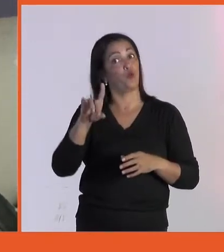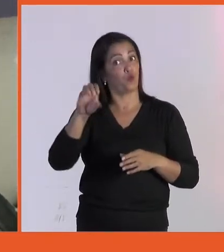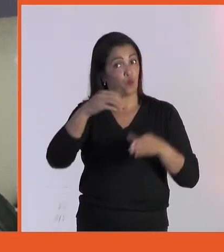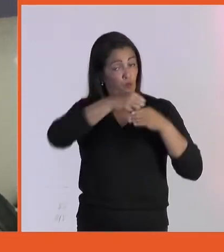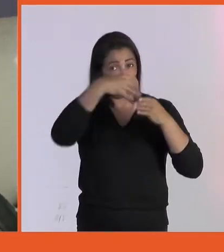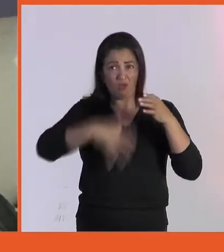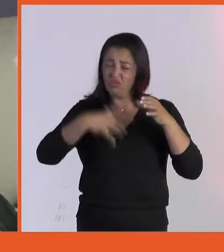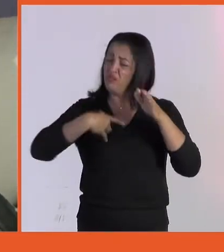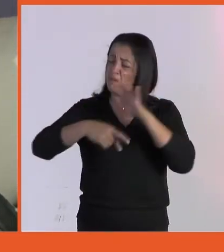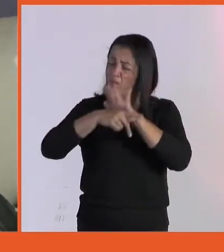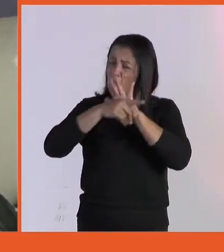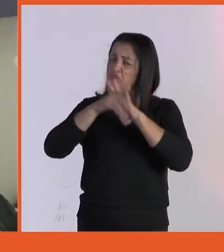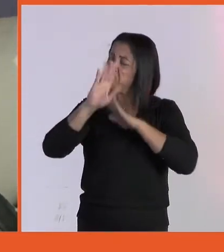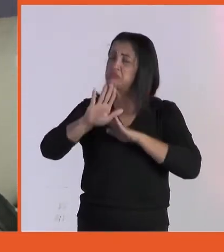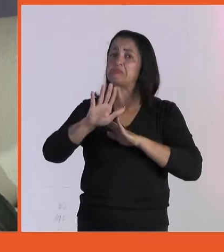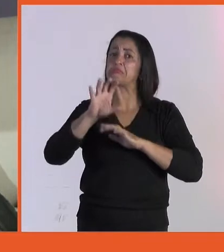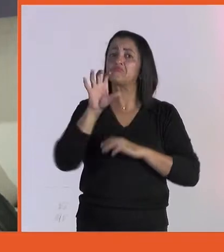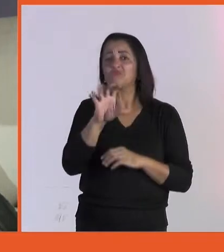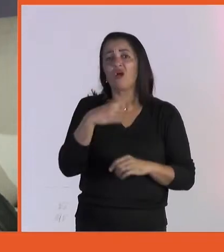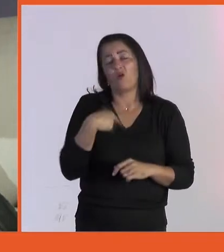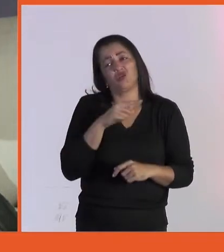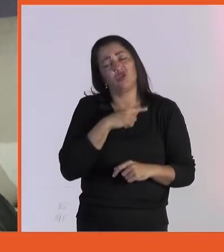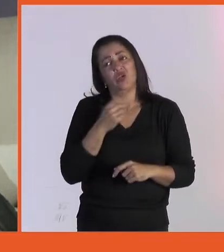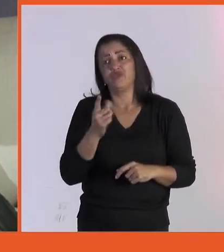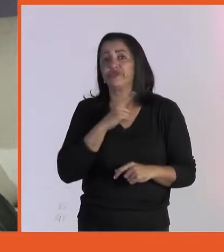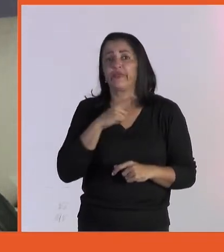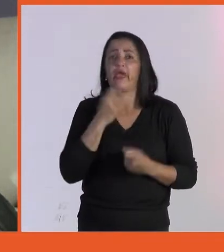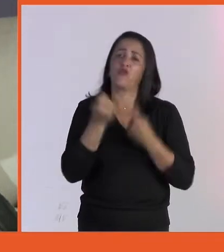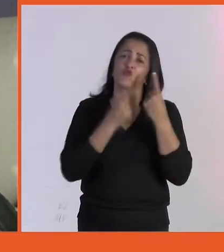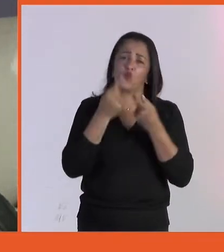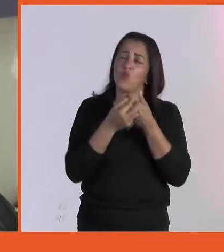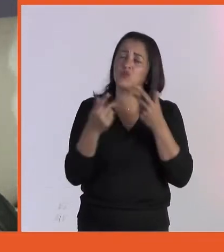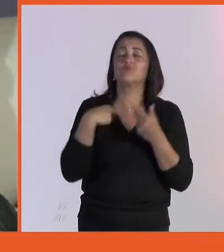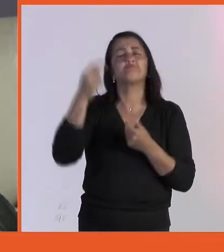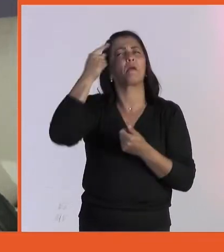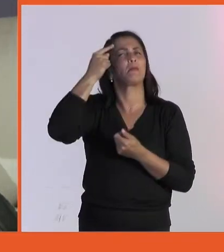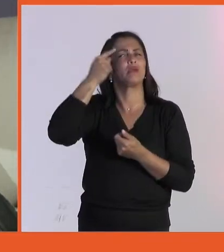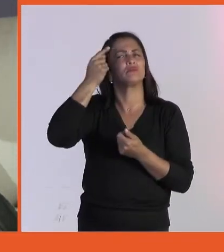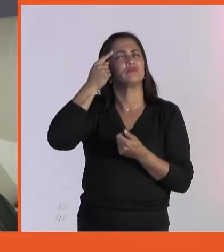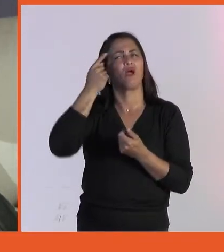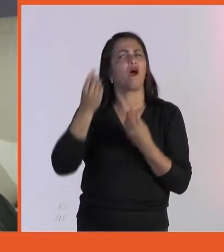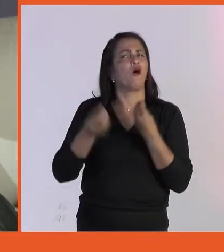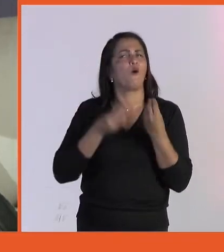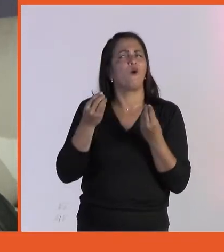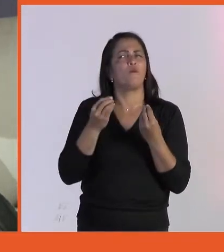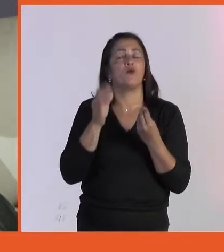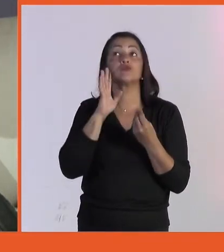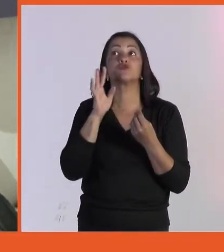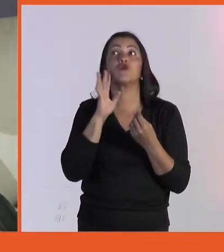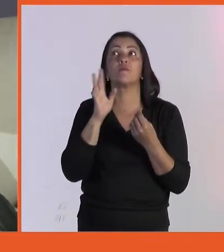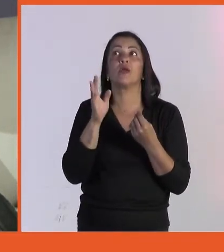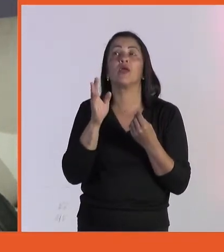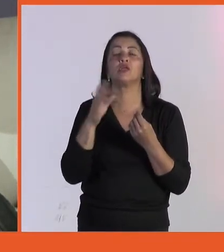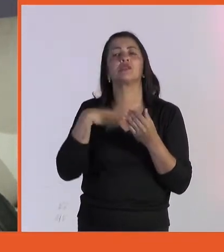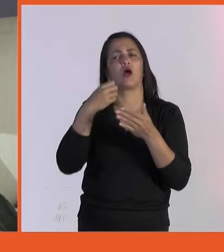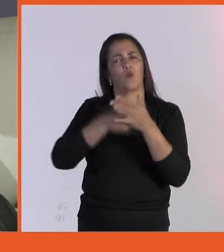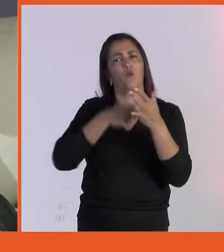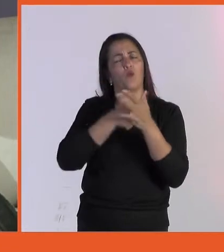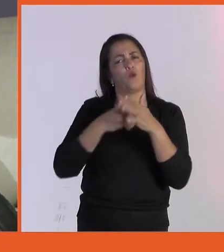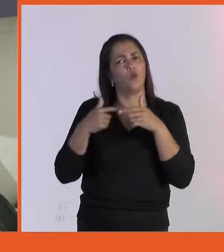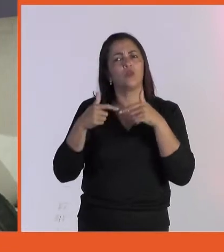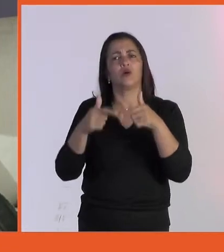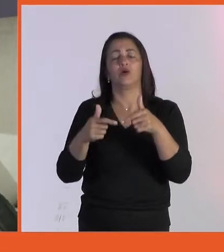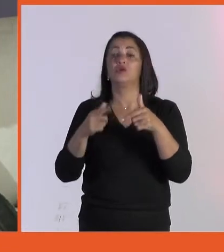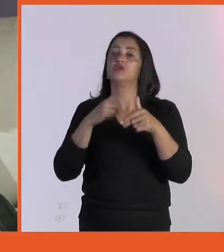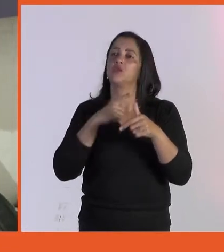curtidas. Então a gente, acho que já passou dessa fase de pensar que engajamento são somente números grandes. Na verdade, engajamento é